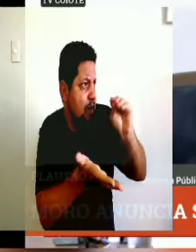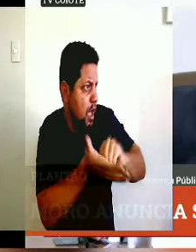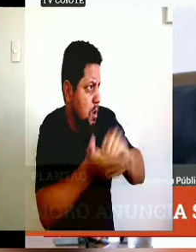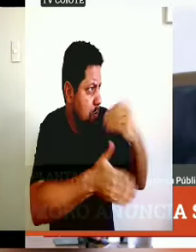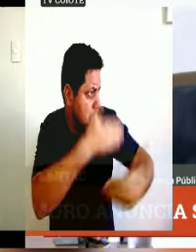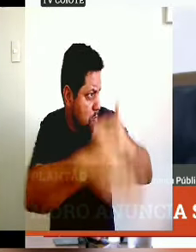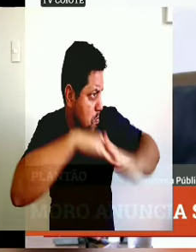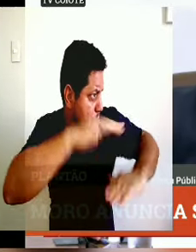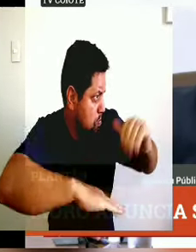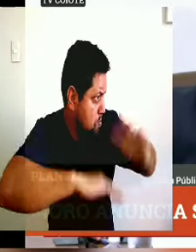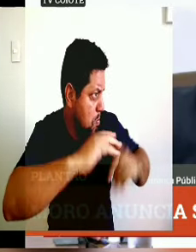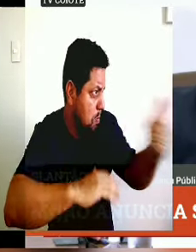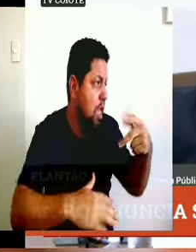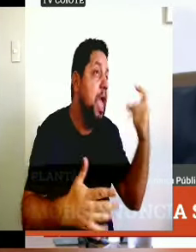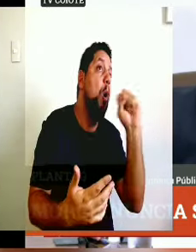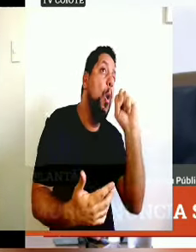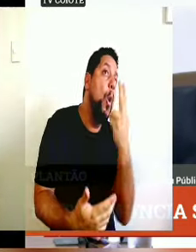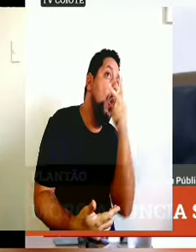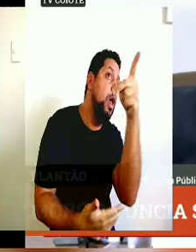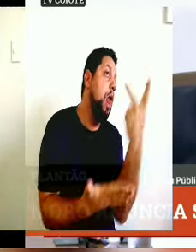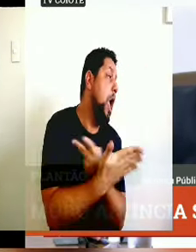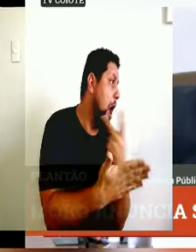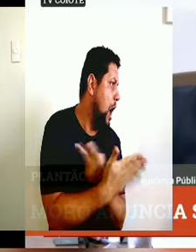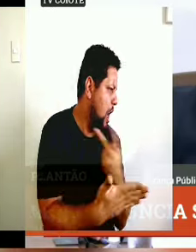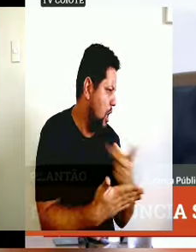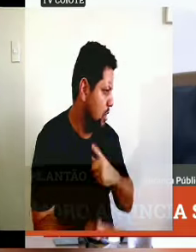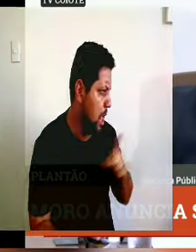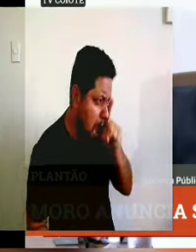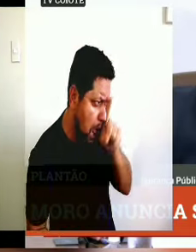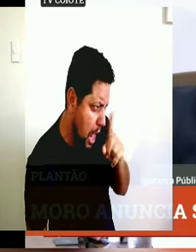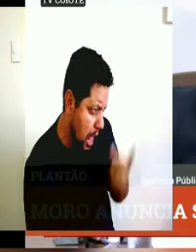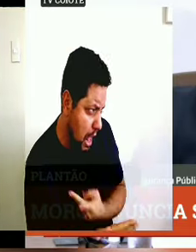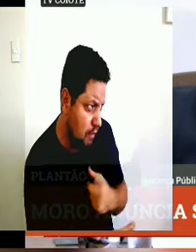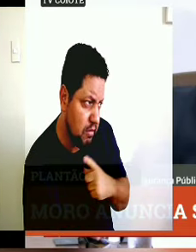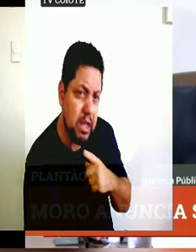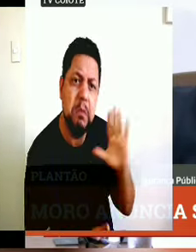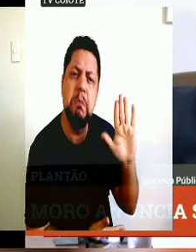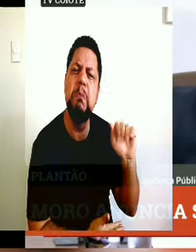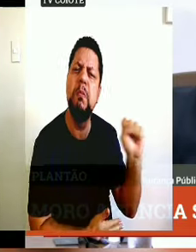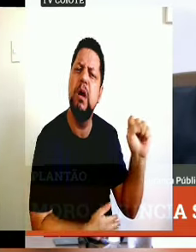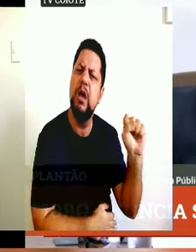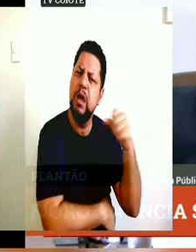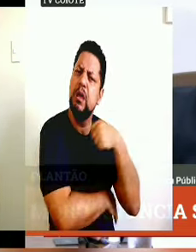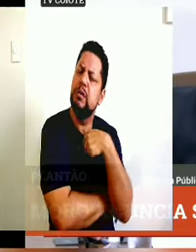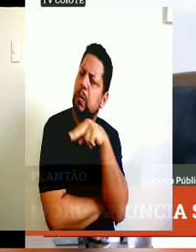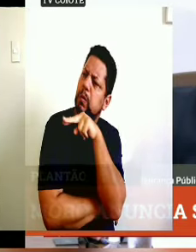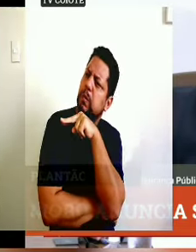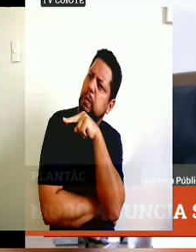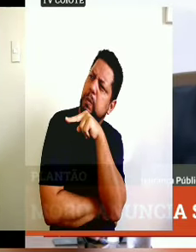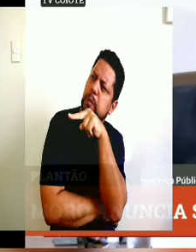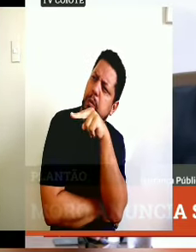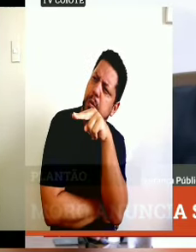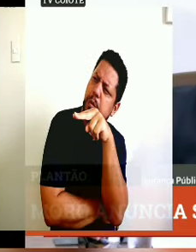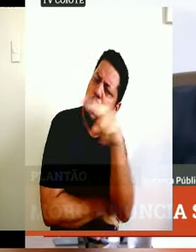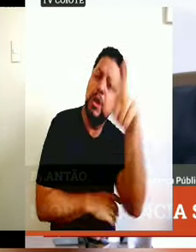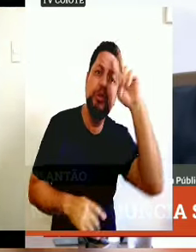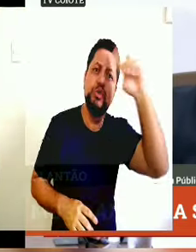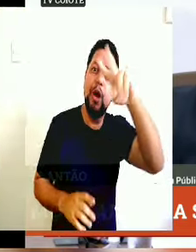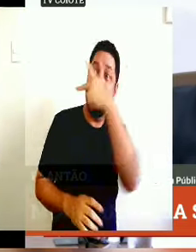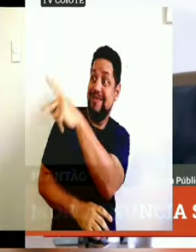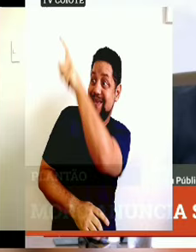desempenho, um erro grave. No entanto, o que eu vi, né, durante todo esse período, e até pelo histórico do próprio